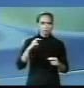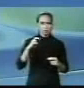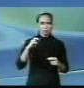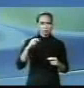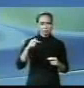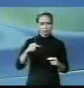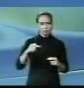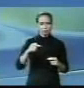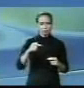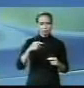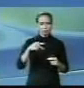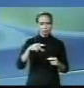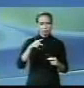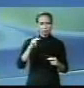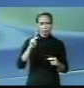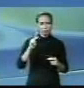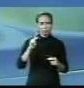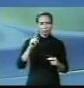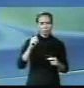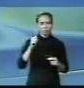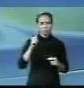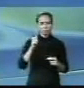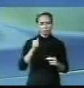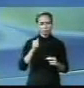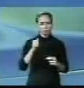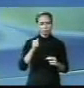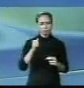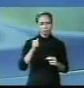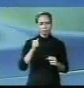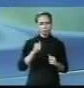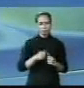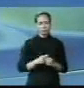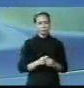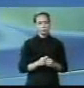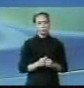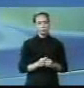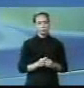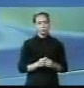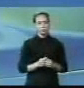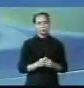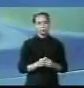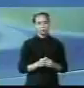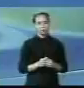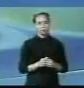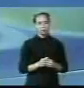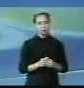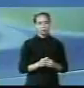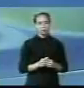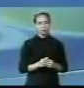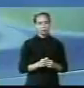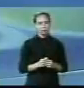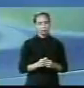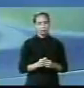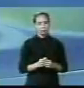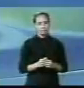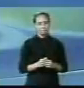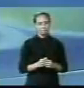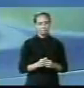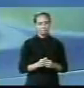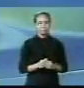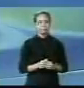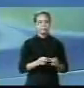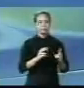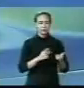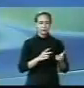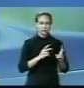vai utilizar todos. Se você aumentar para 1 mega, vai para 1 mega novamente. Se colocar 2 mega, novamente vai topar a banda sua. Sempre você vai